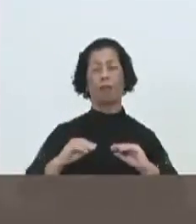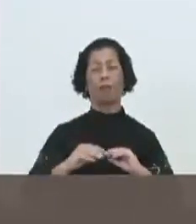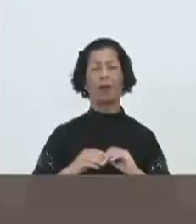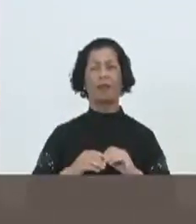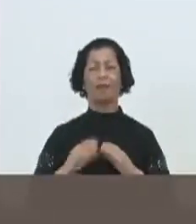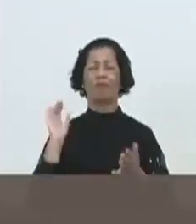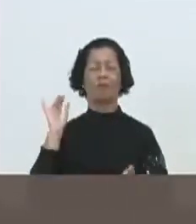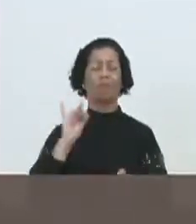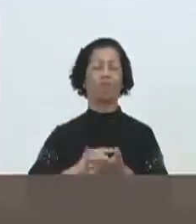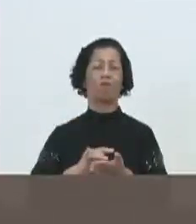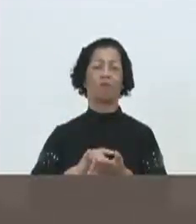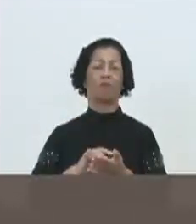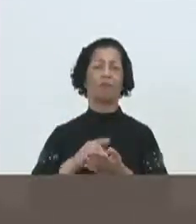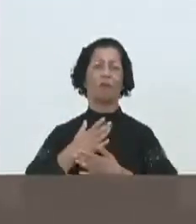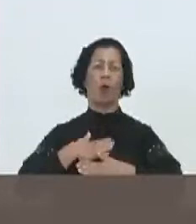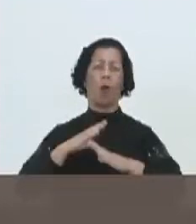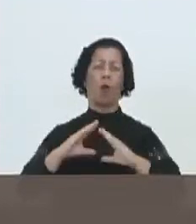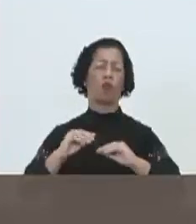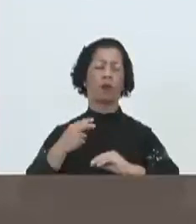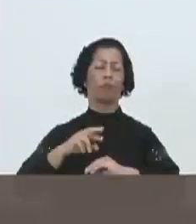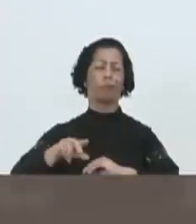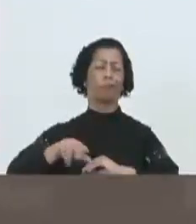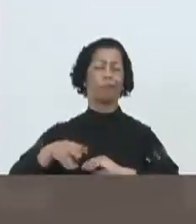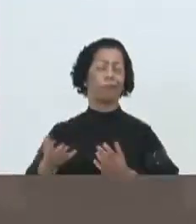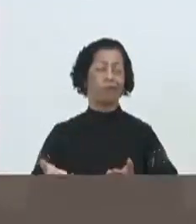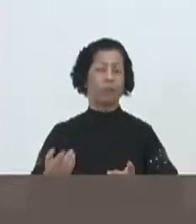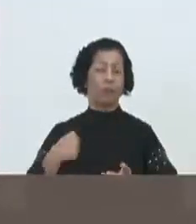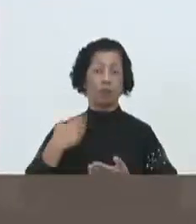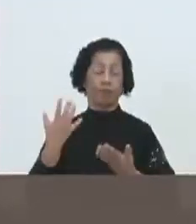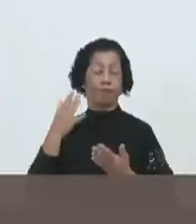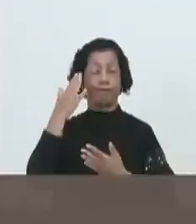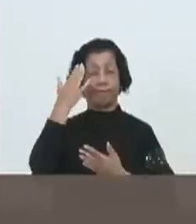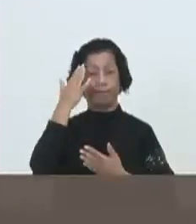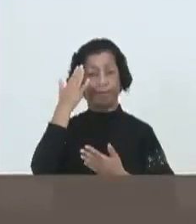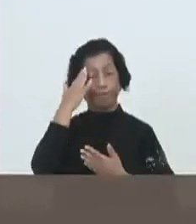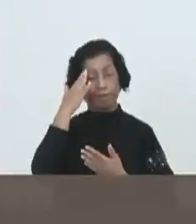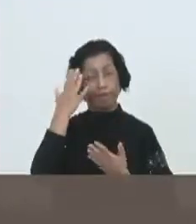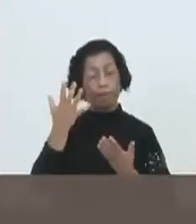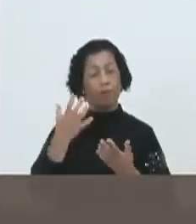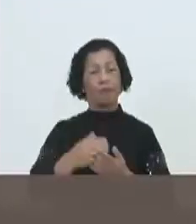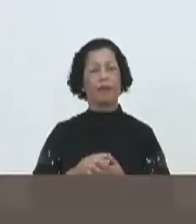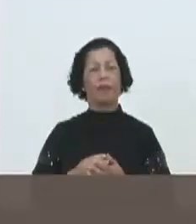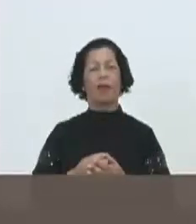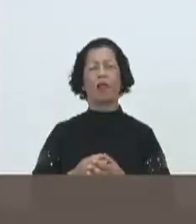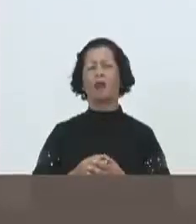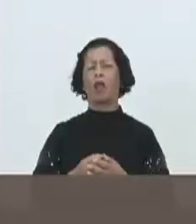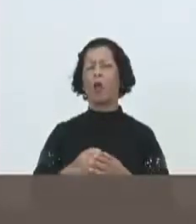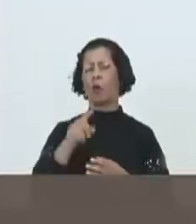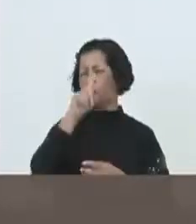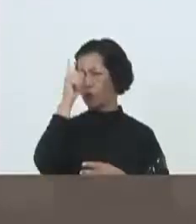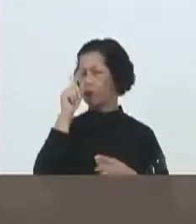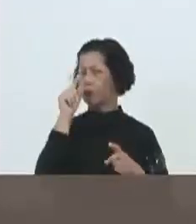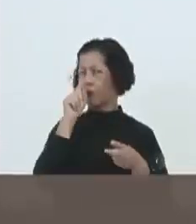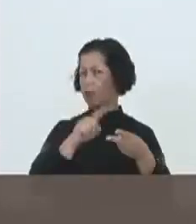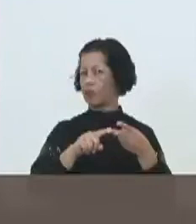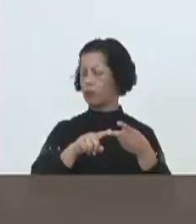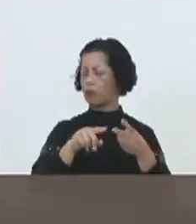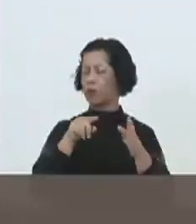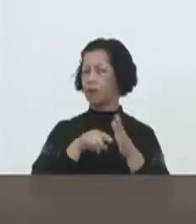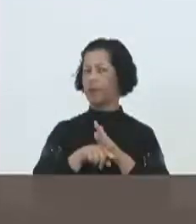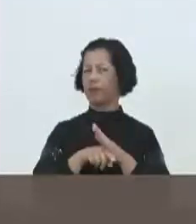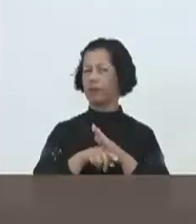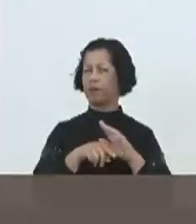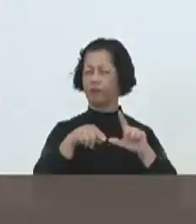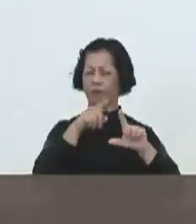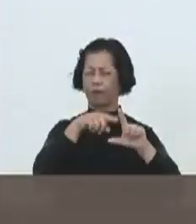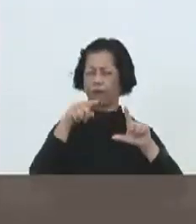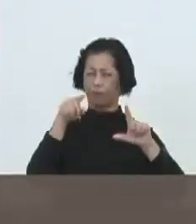Por que que é isso eu queria entender né a a outra questão é o seguinte é no gráfico de